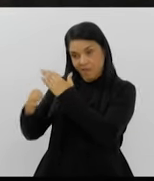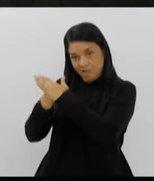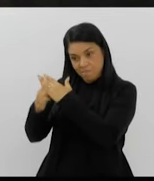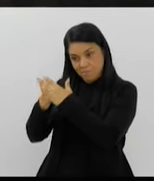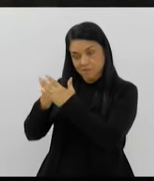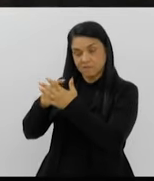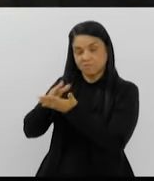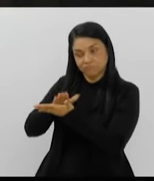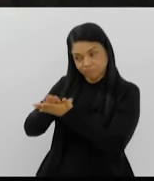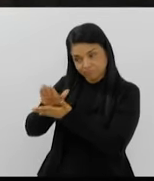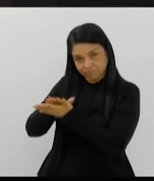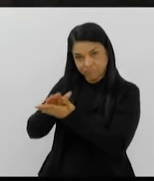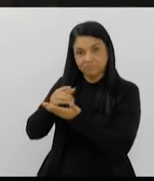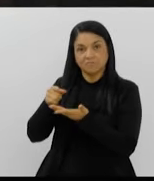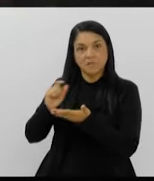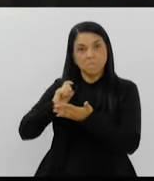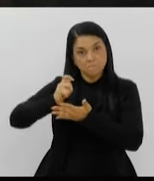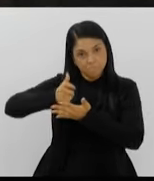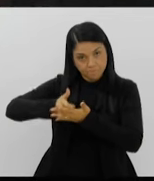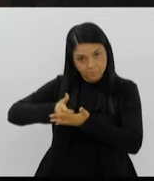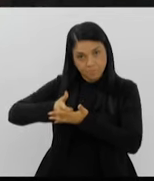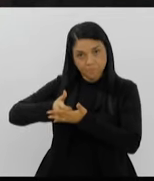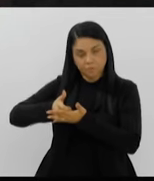emitiu, e quando ele foi retirar